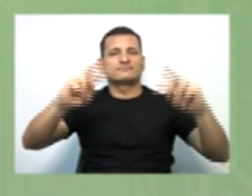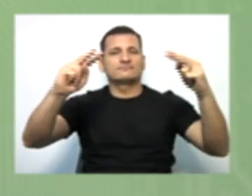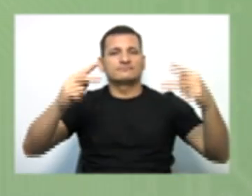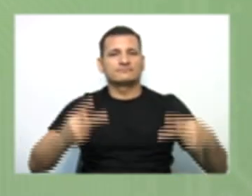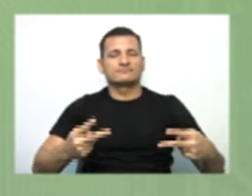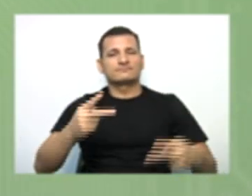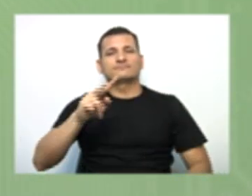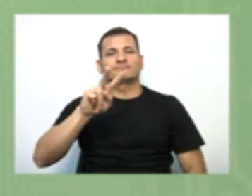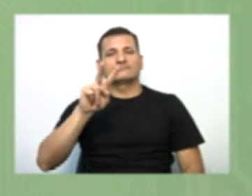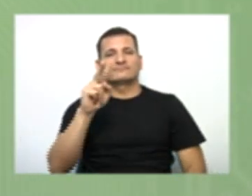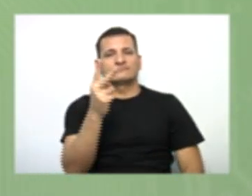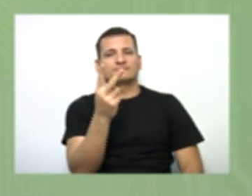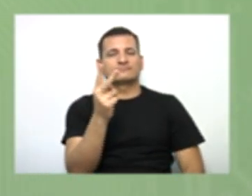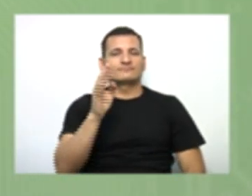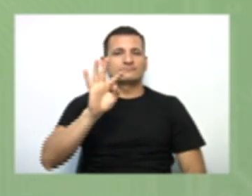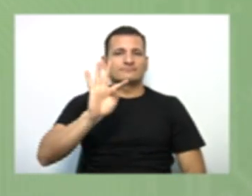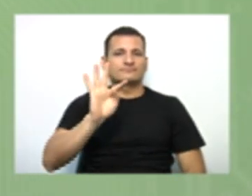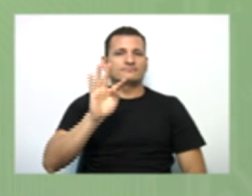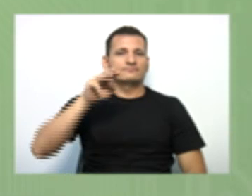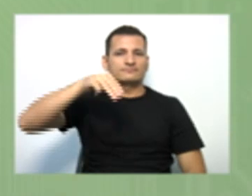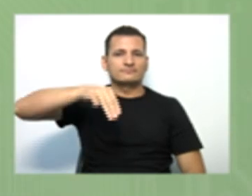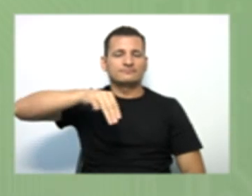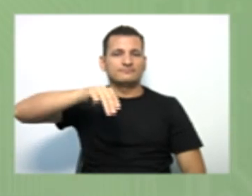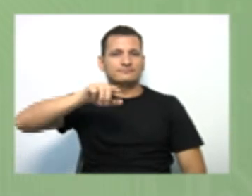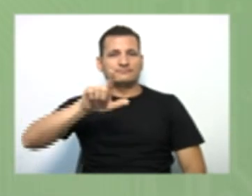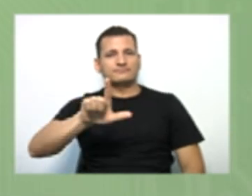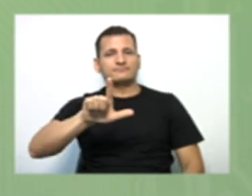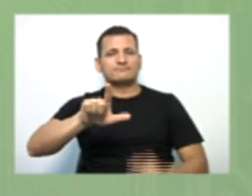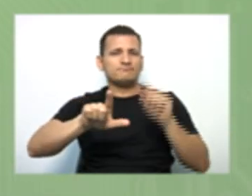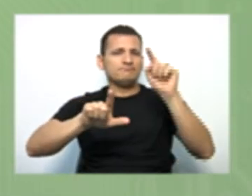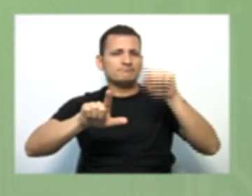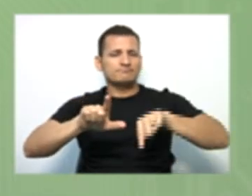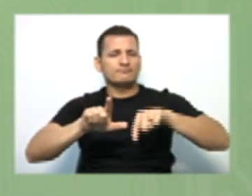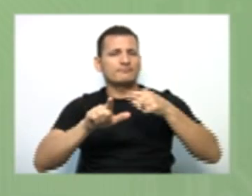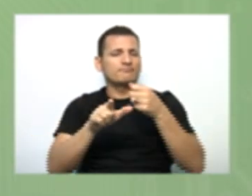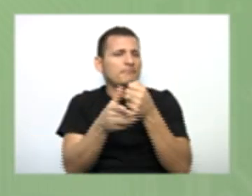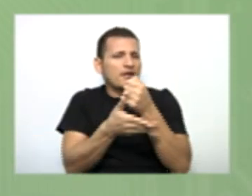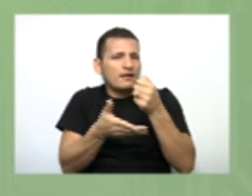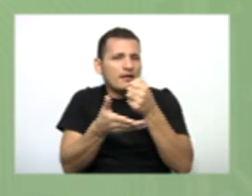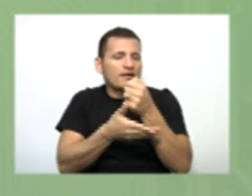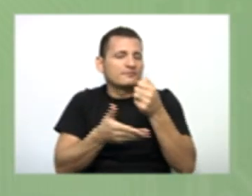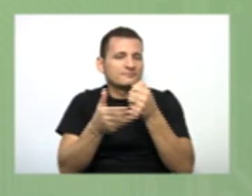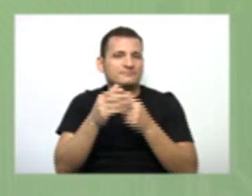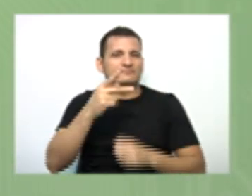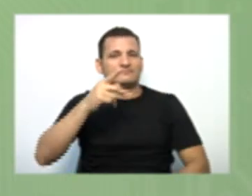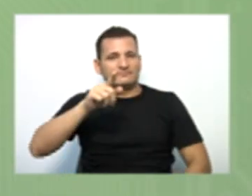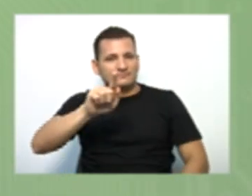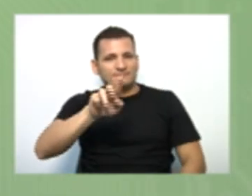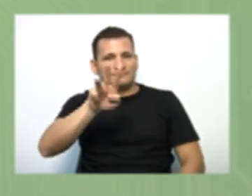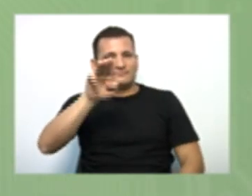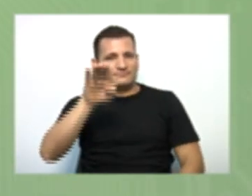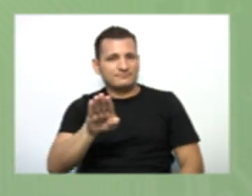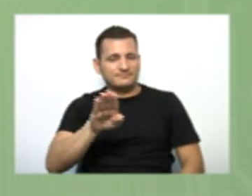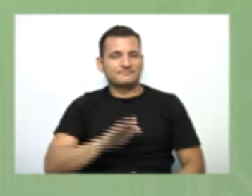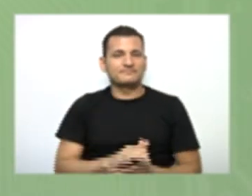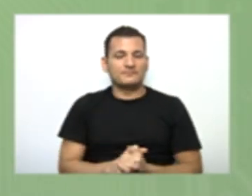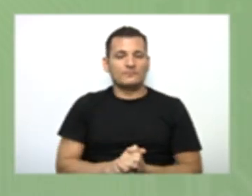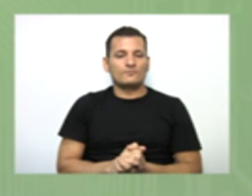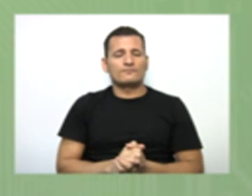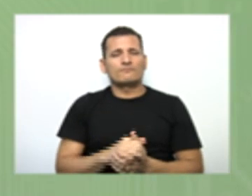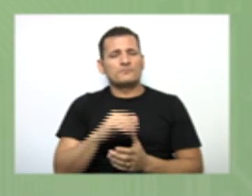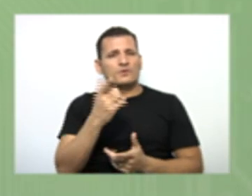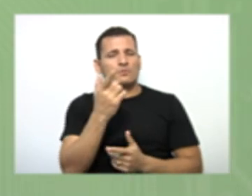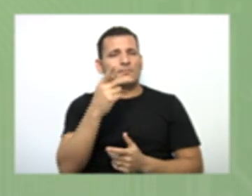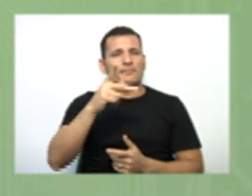HTML, que é realmente a base aí de toda a página web. E entende-se por um conjunto